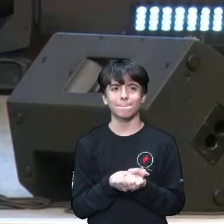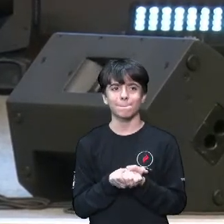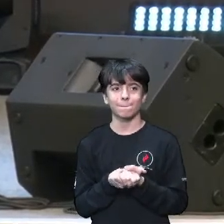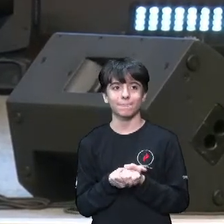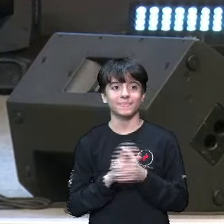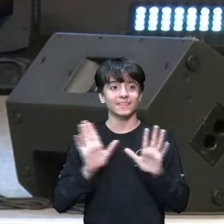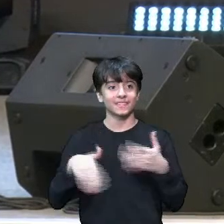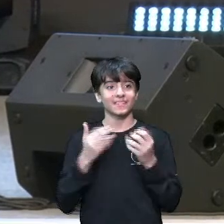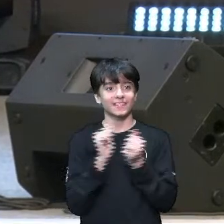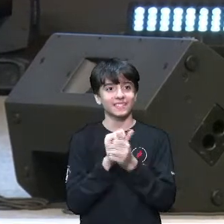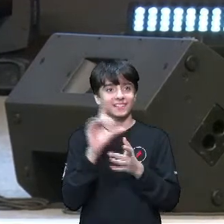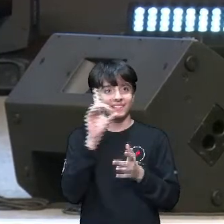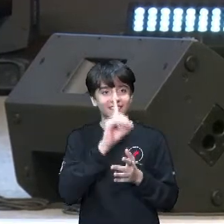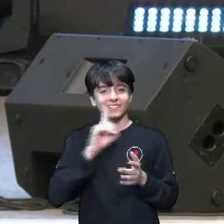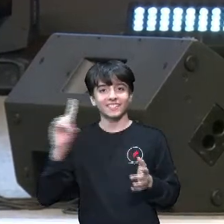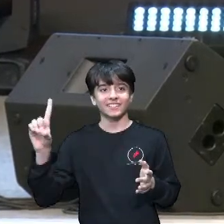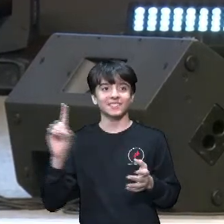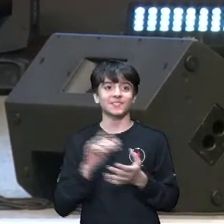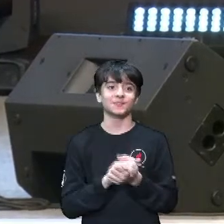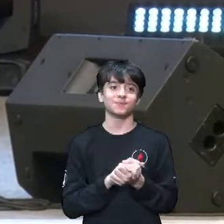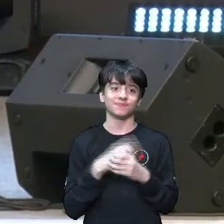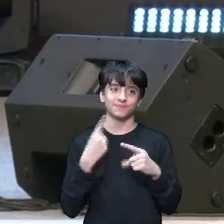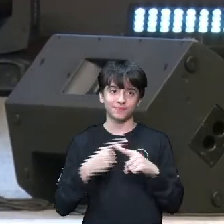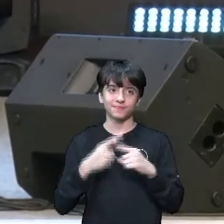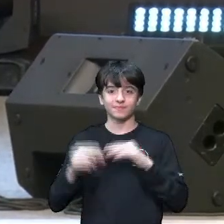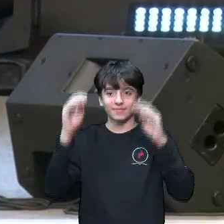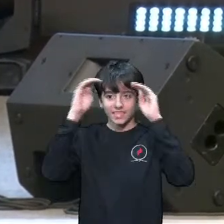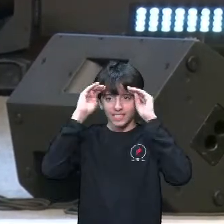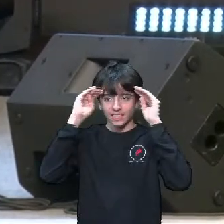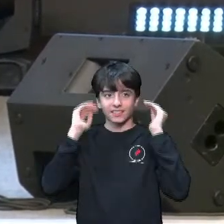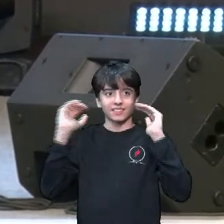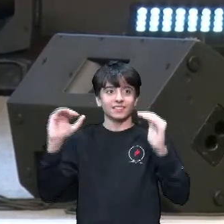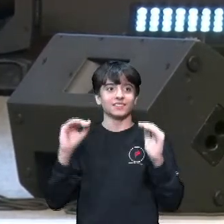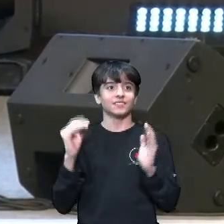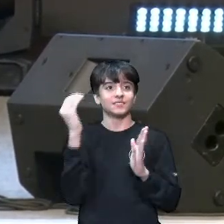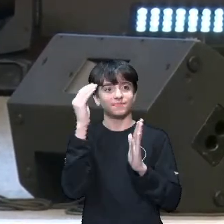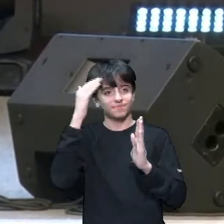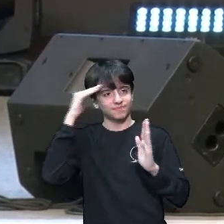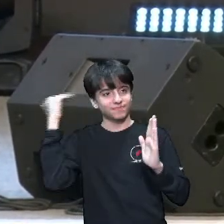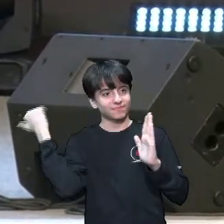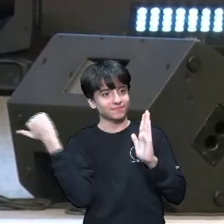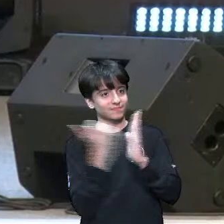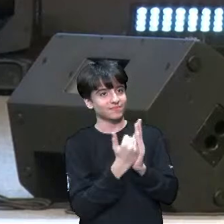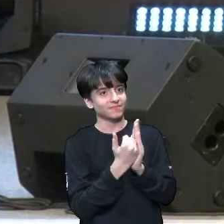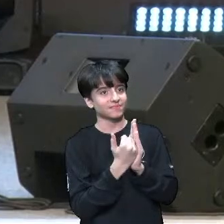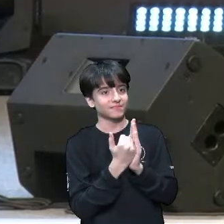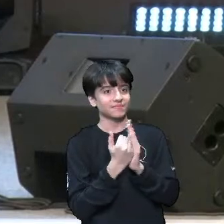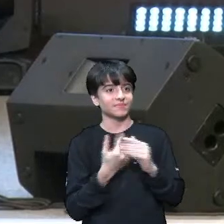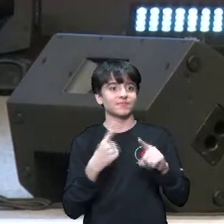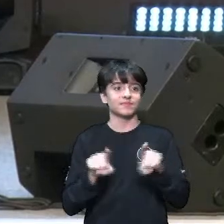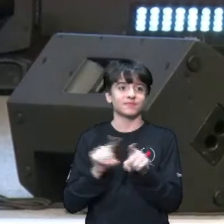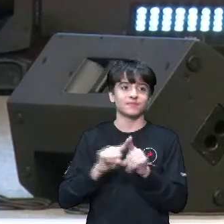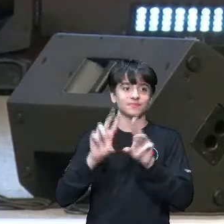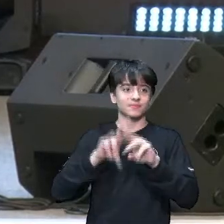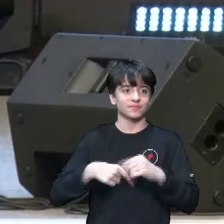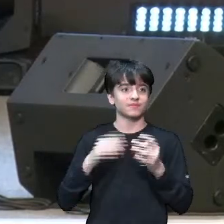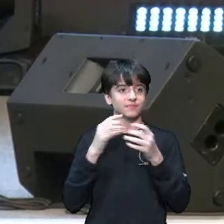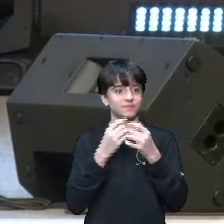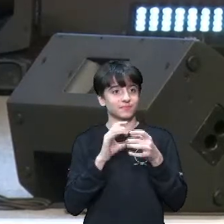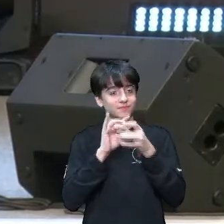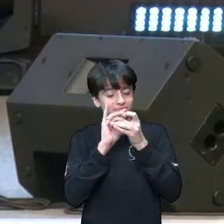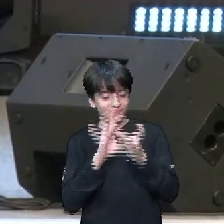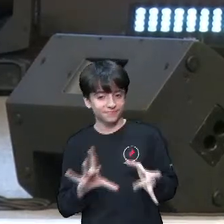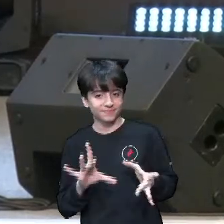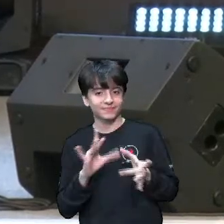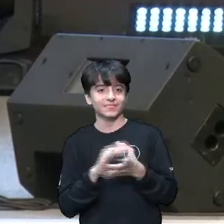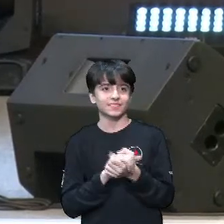vossa submissão ao Evangelho de Cristo e pela vossa distribuição liberal para com eles, para com